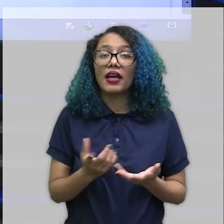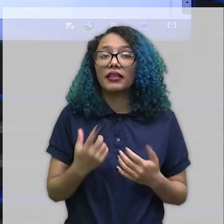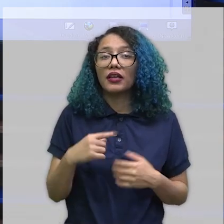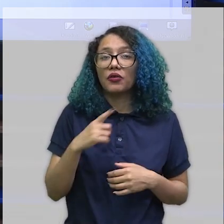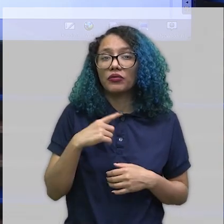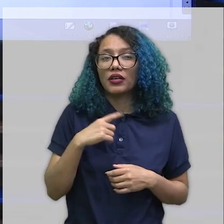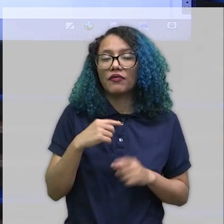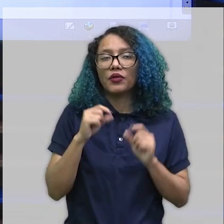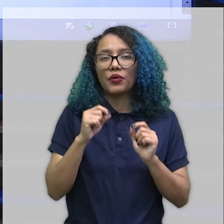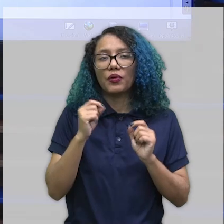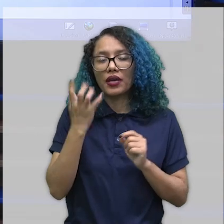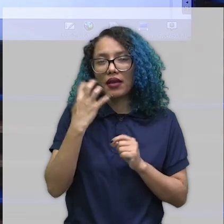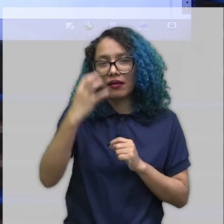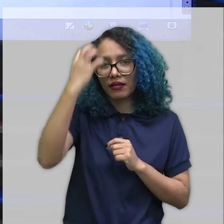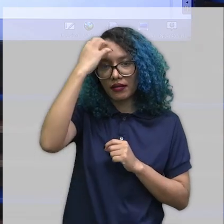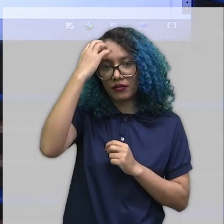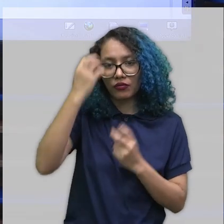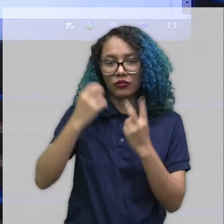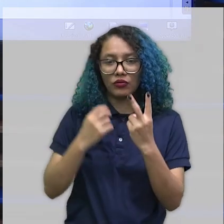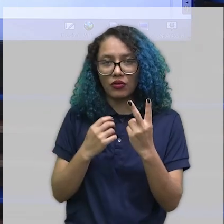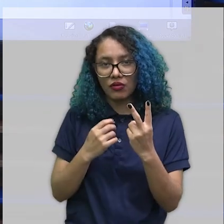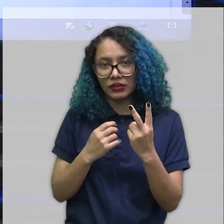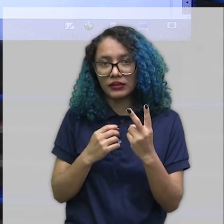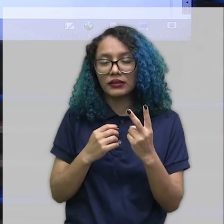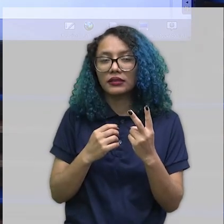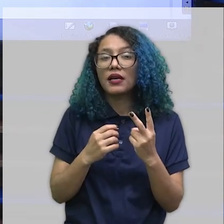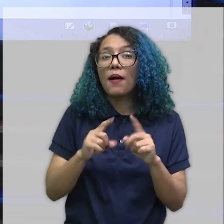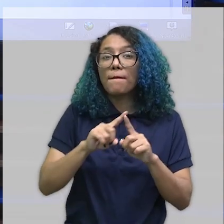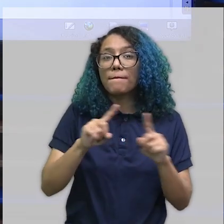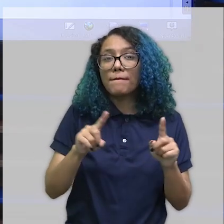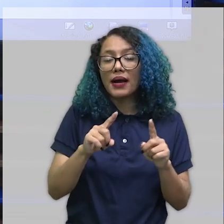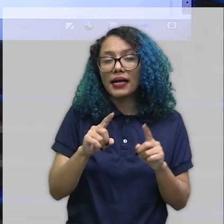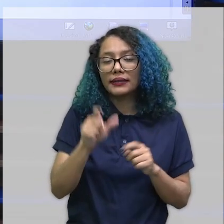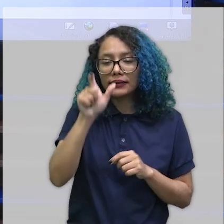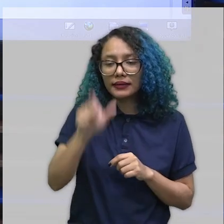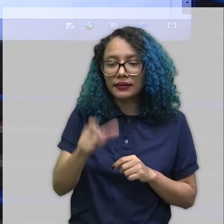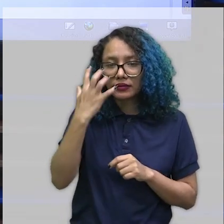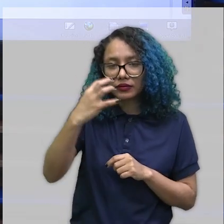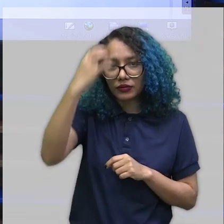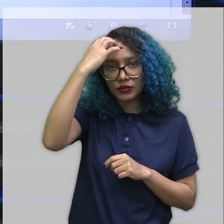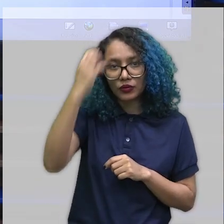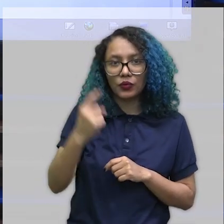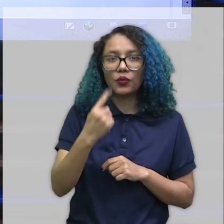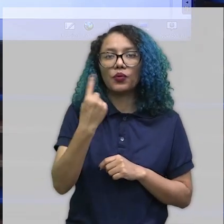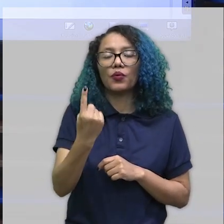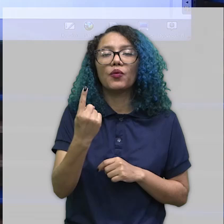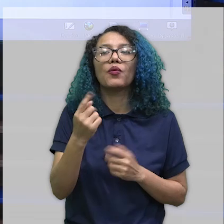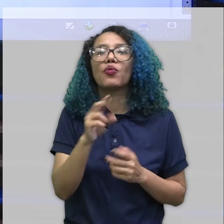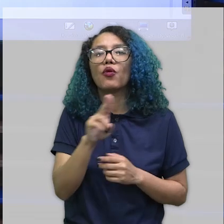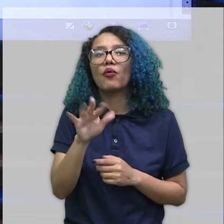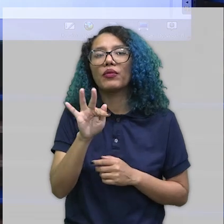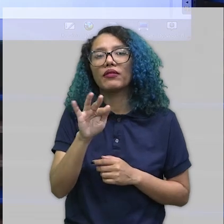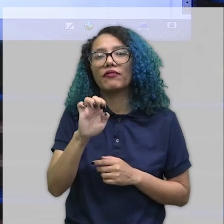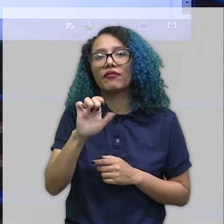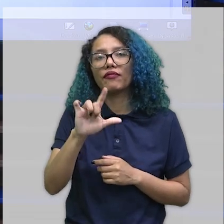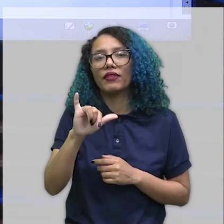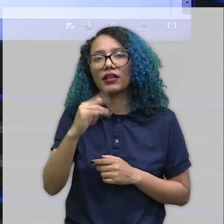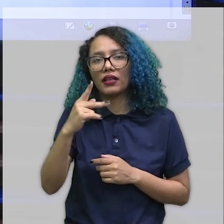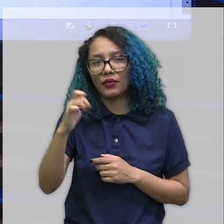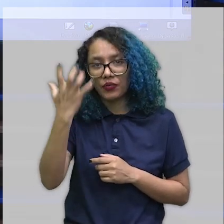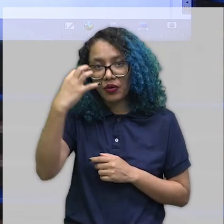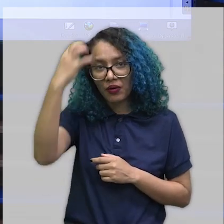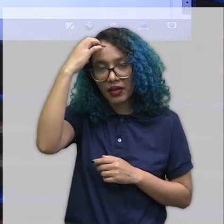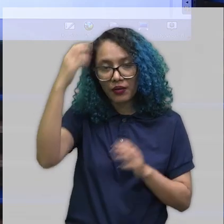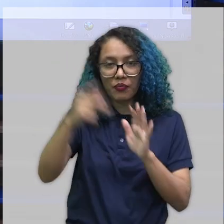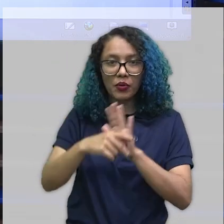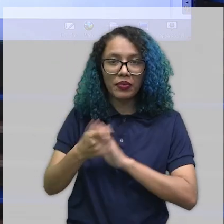coroas, dois reinos, e apenas um rei, Dom Felipe II, o todo-poderoso rei da Espanha. Nesse momento